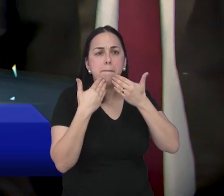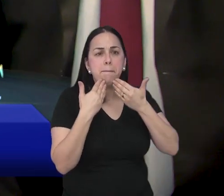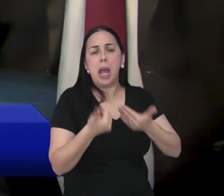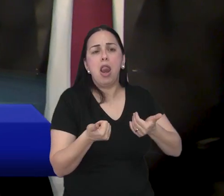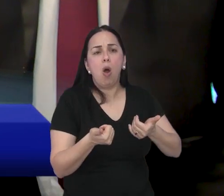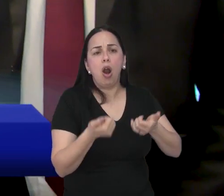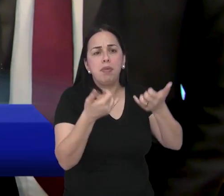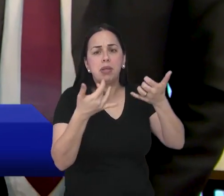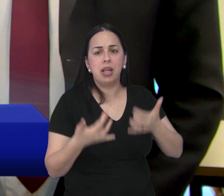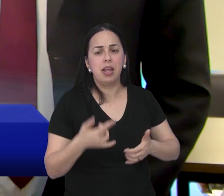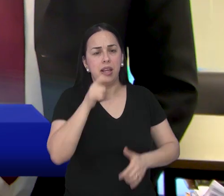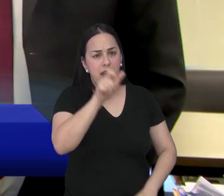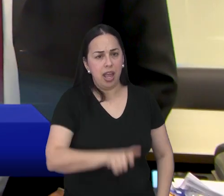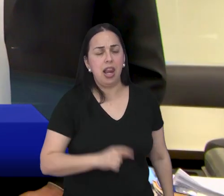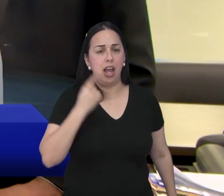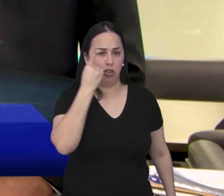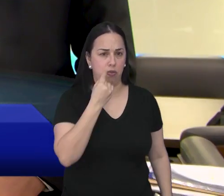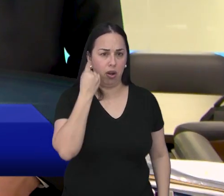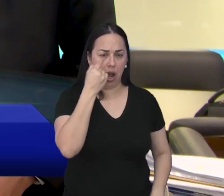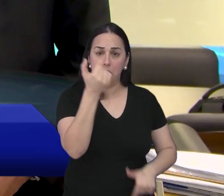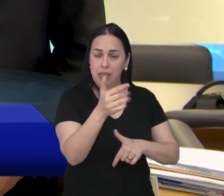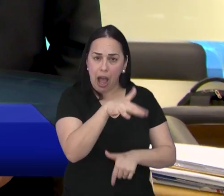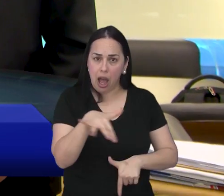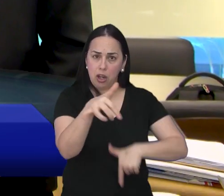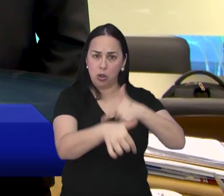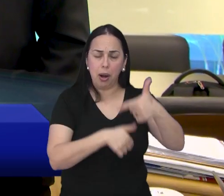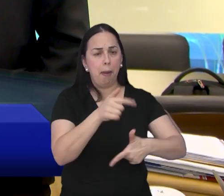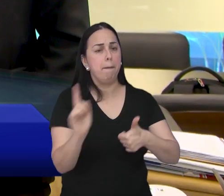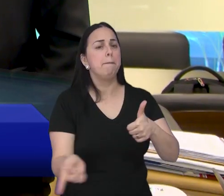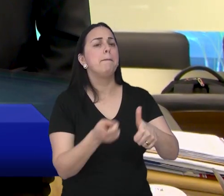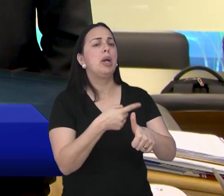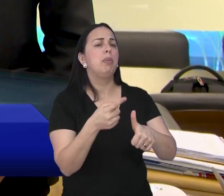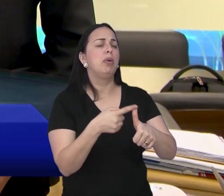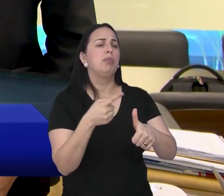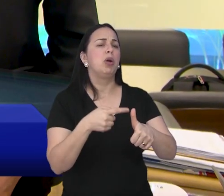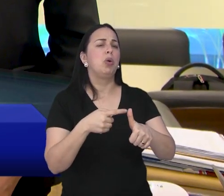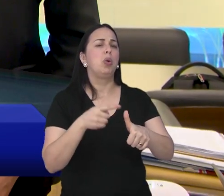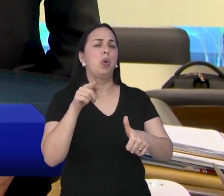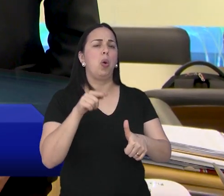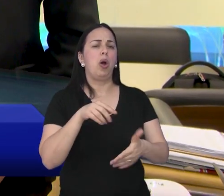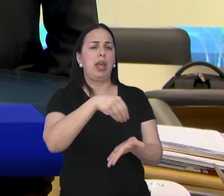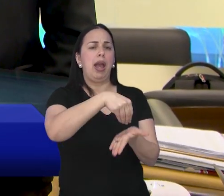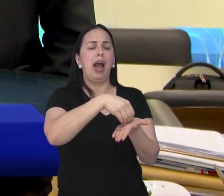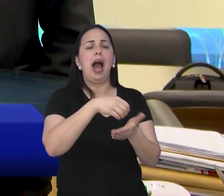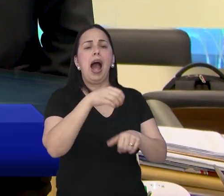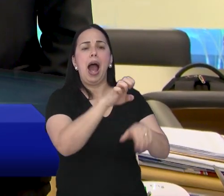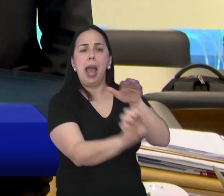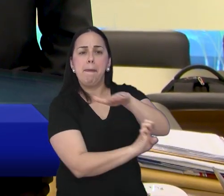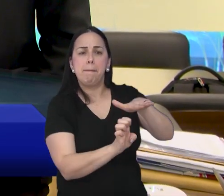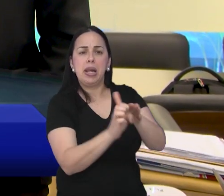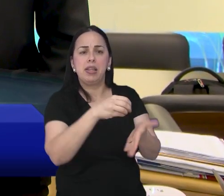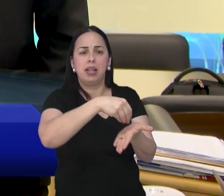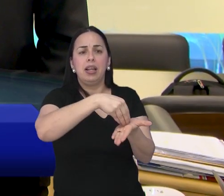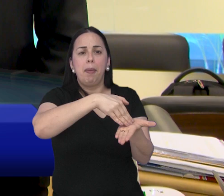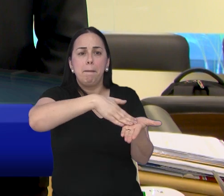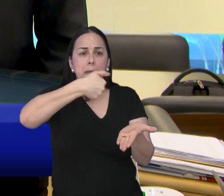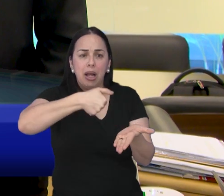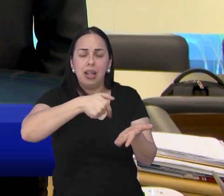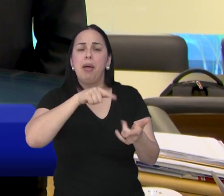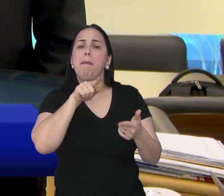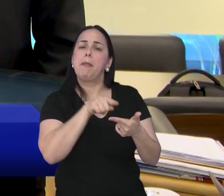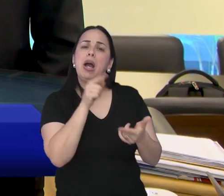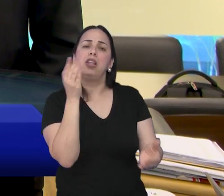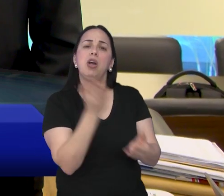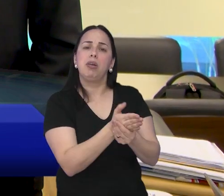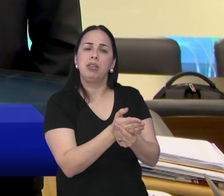respeito da rescisão indireta. O Diego Rocha, que é advogado trabalhista. Diego, primeiramente, como funciona, né, esse rompimento ali do vínculo,